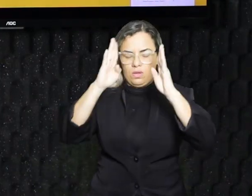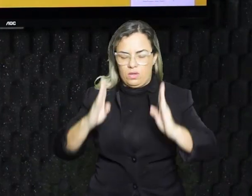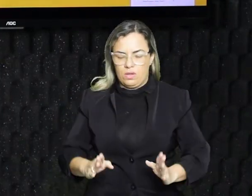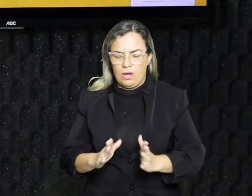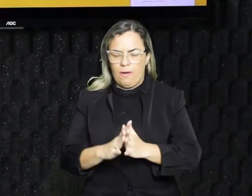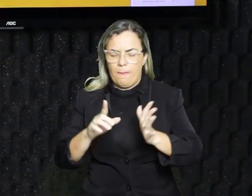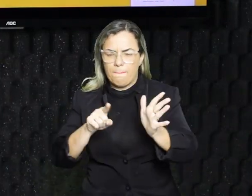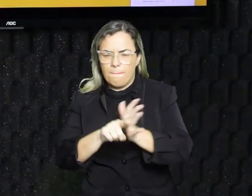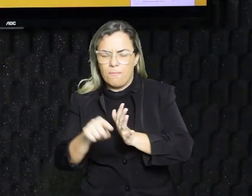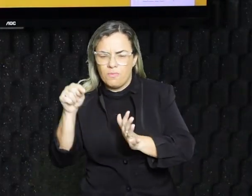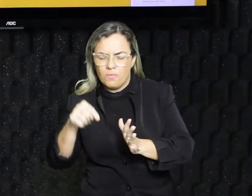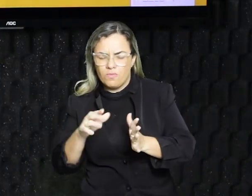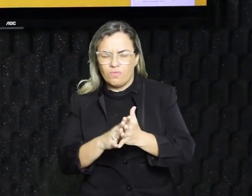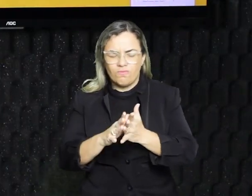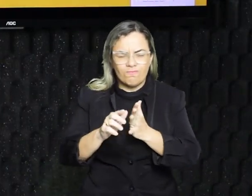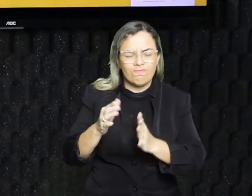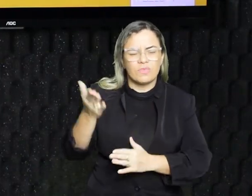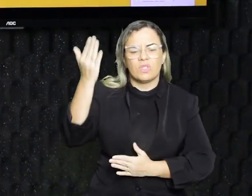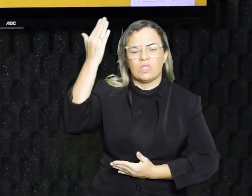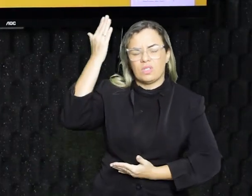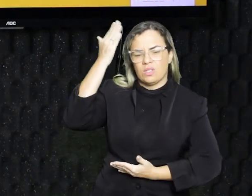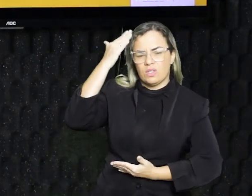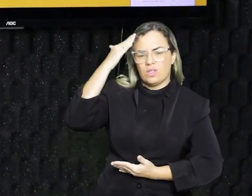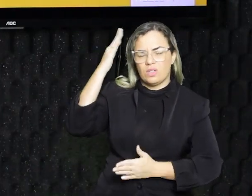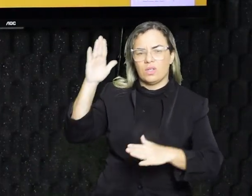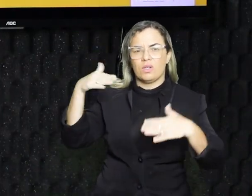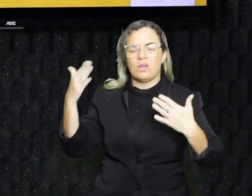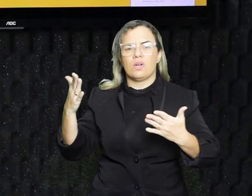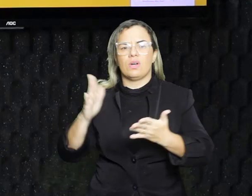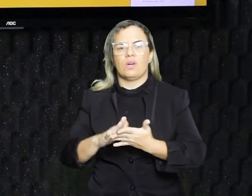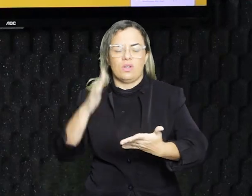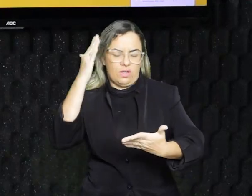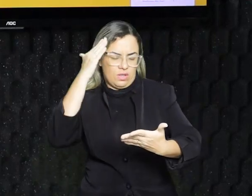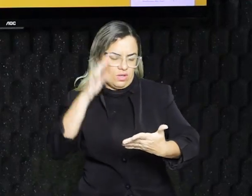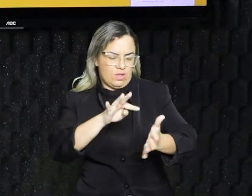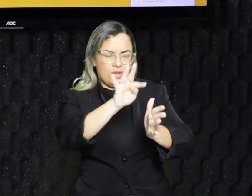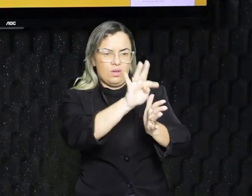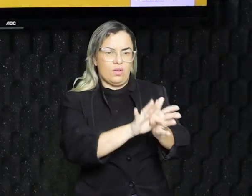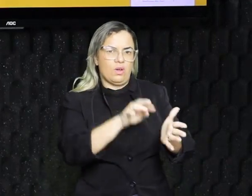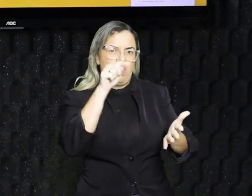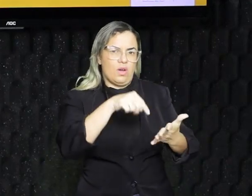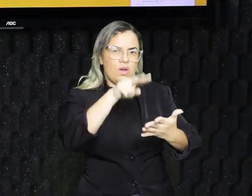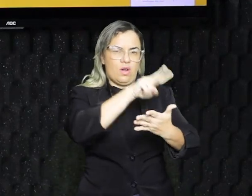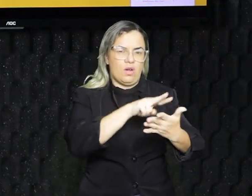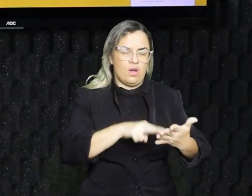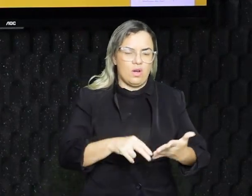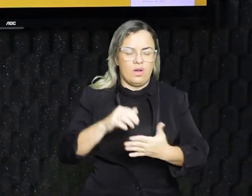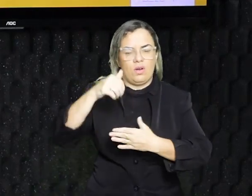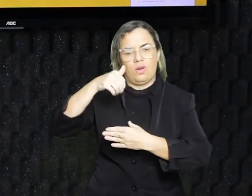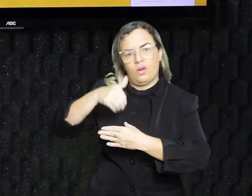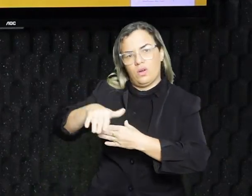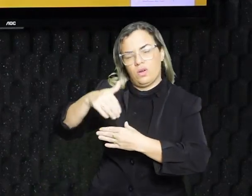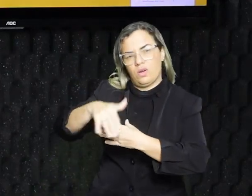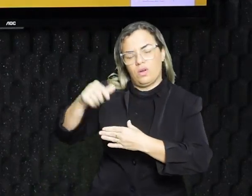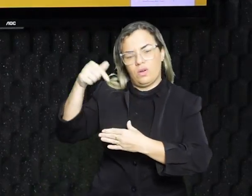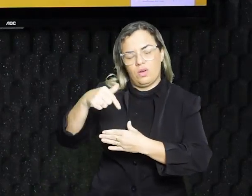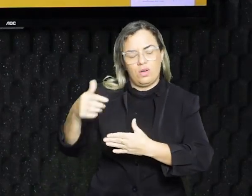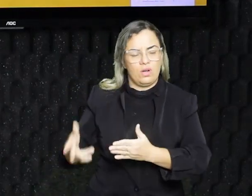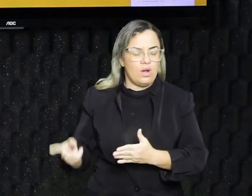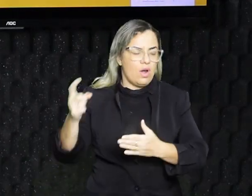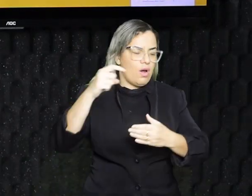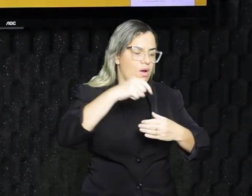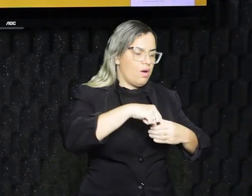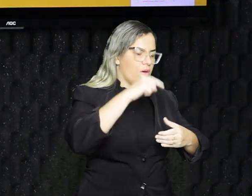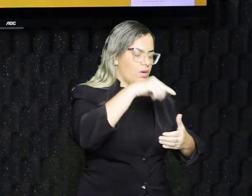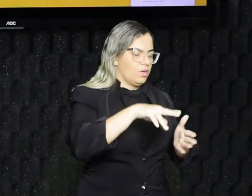me permite buscar entender o que eu devo ali interpretar nesse texto, me passar algumas dicas do que eu devo, principalmente